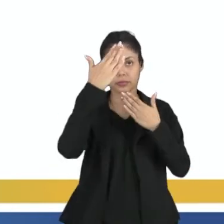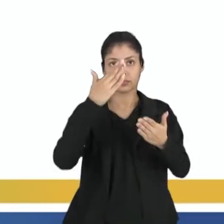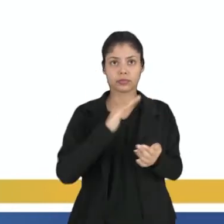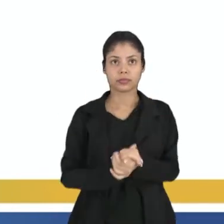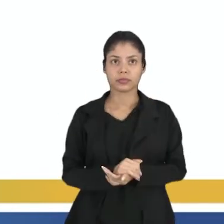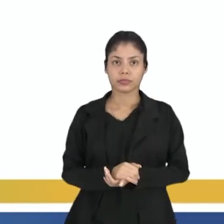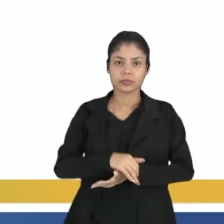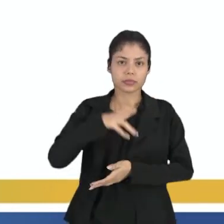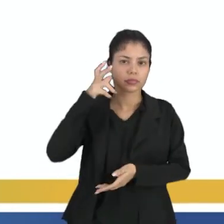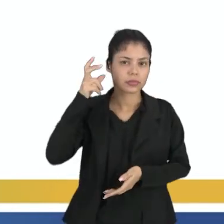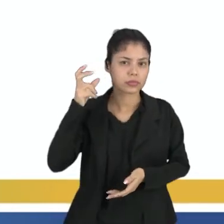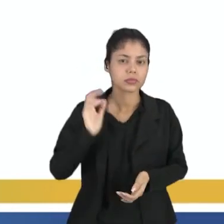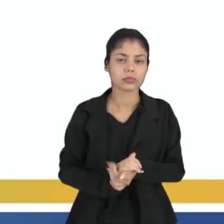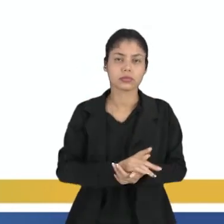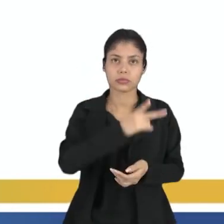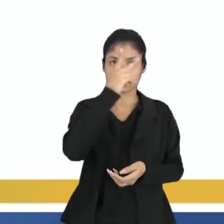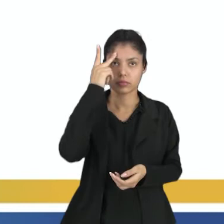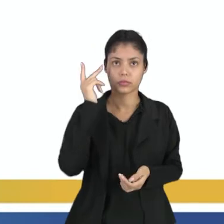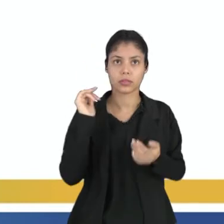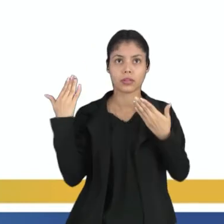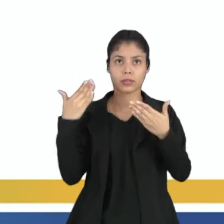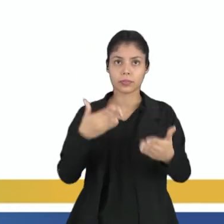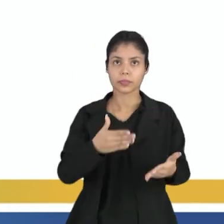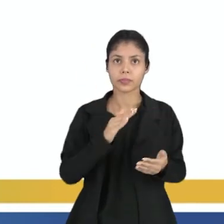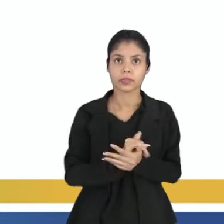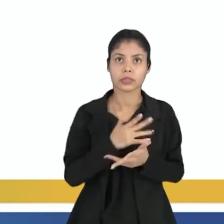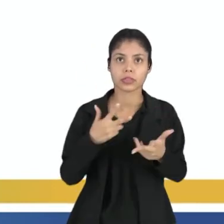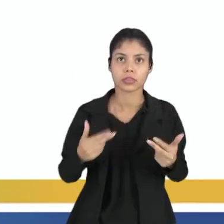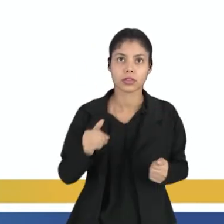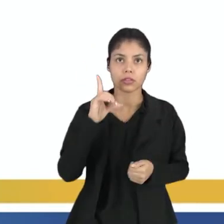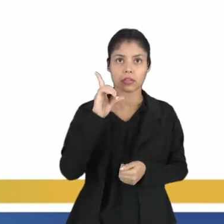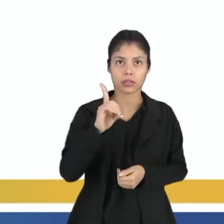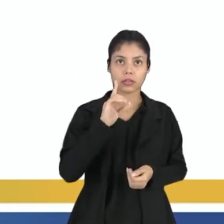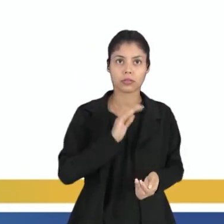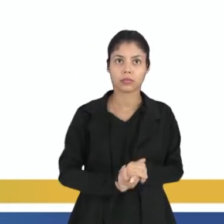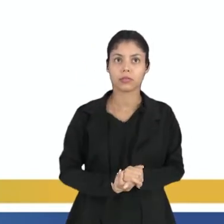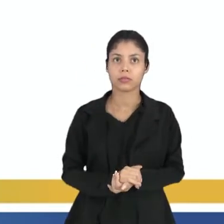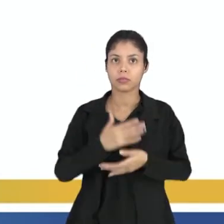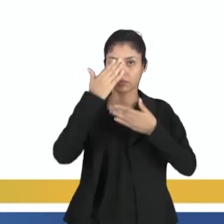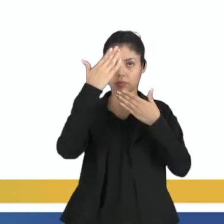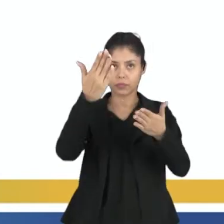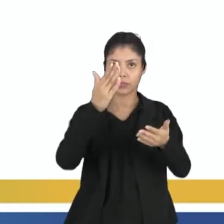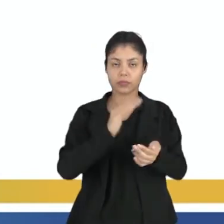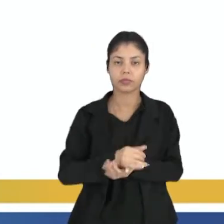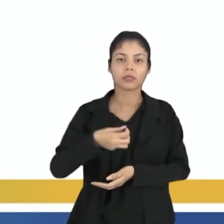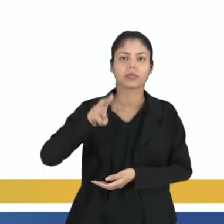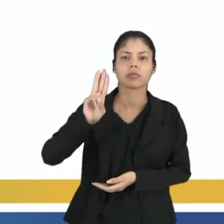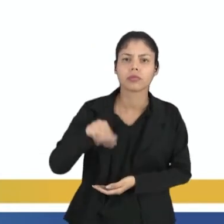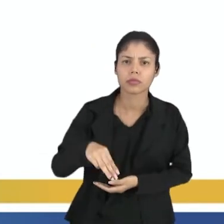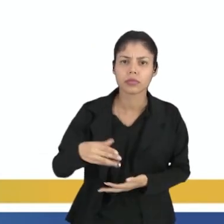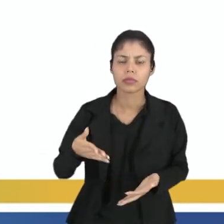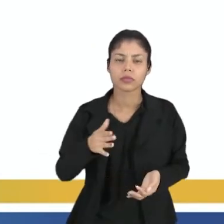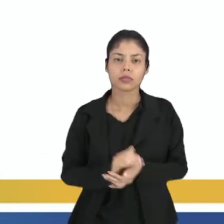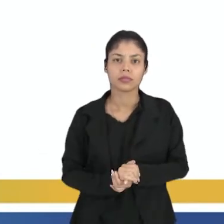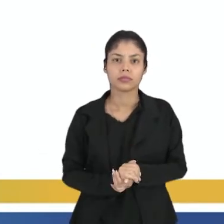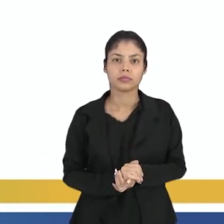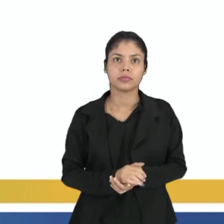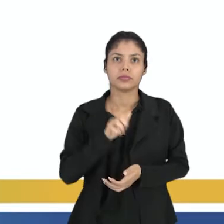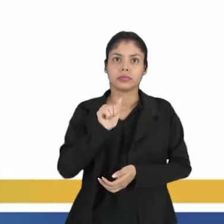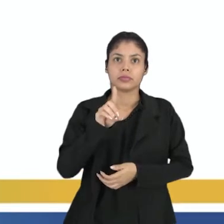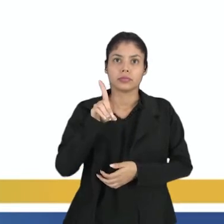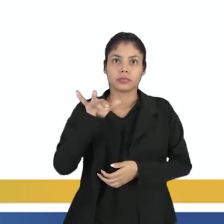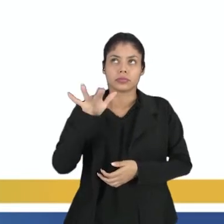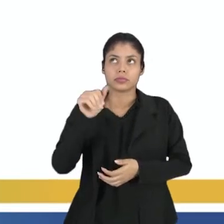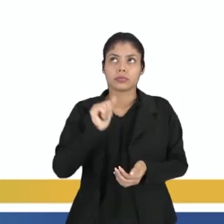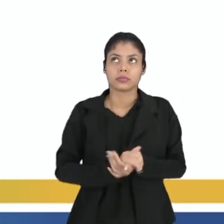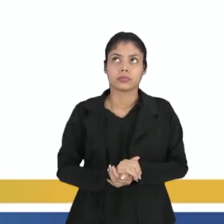Aos ouvintes, que seria aí o meu objeto indireto. Agradeço a quê? A